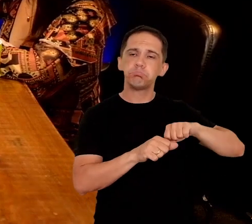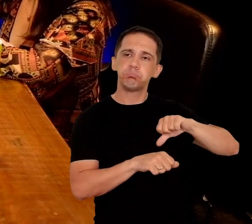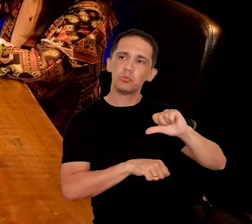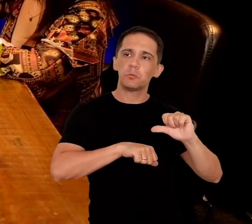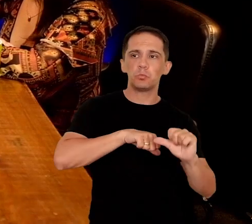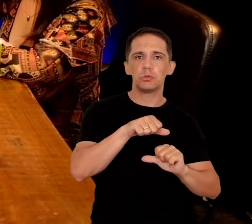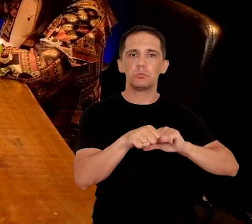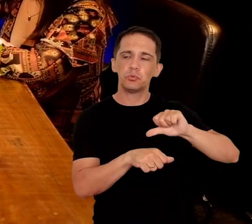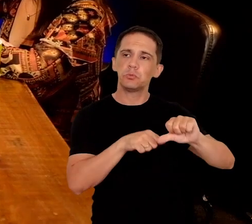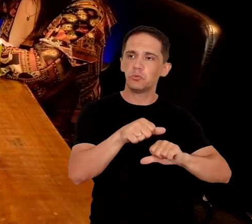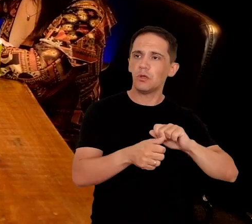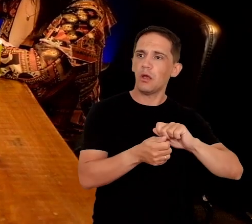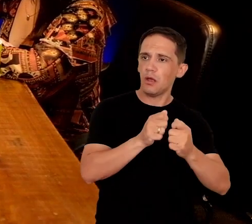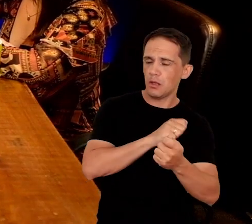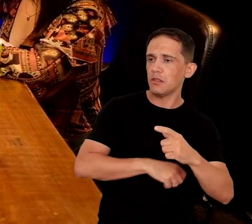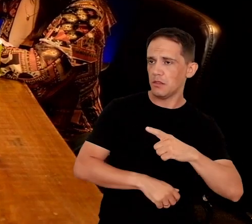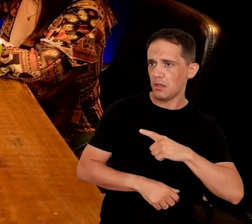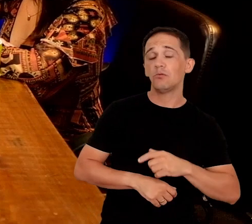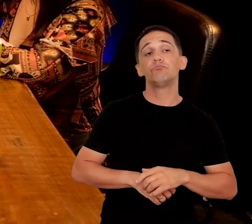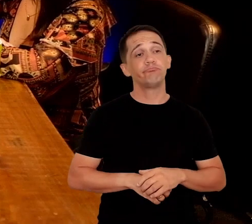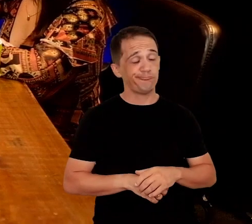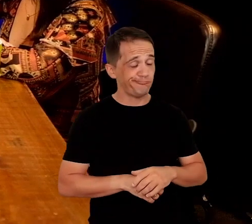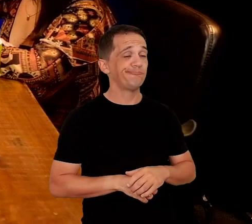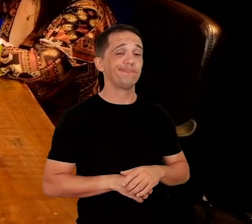movimento. E vai se atualizando também, né?